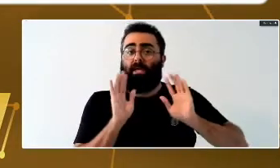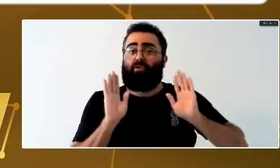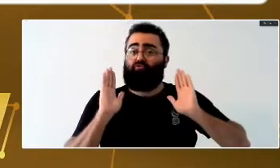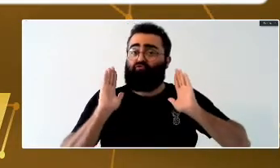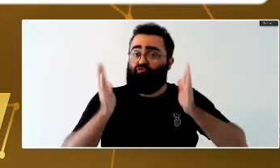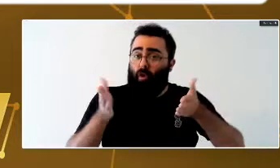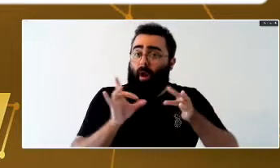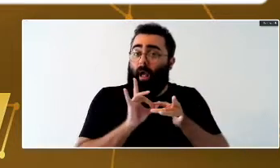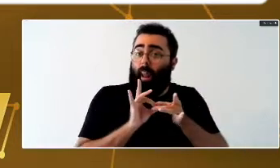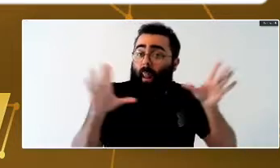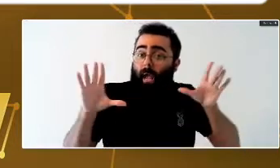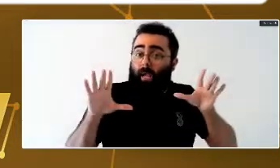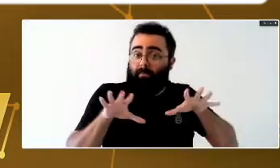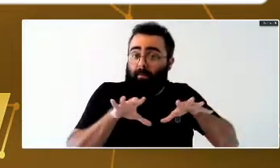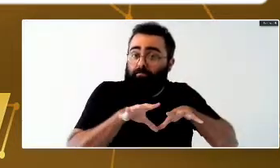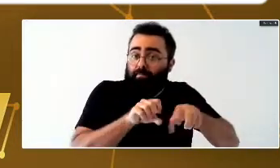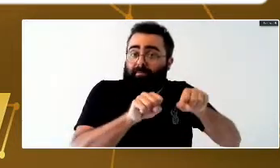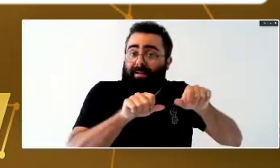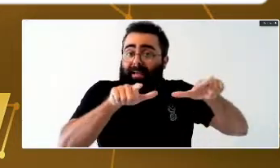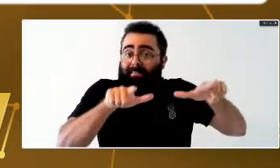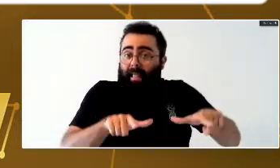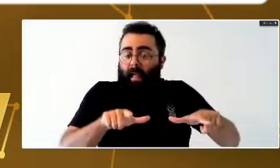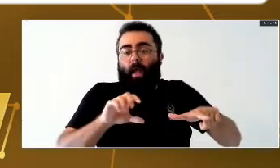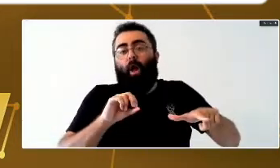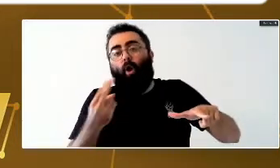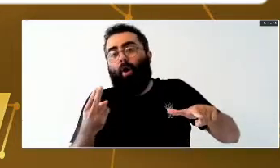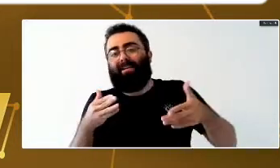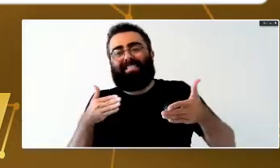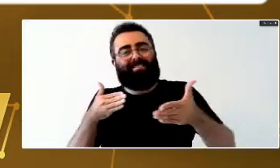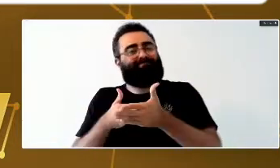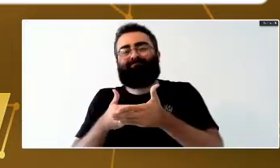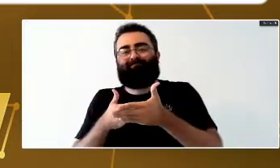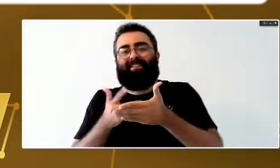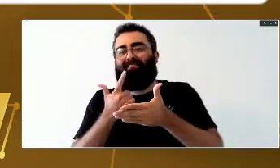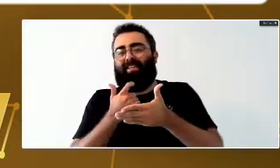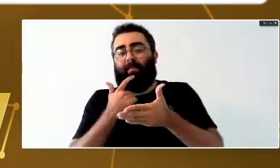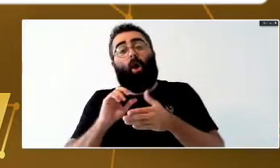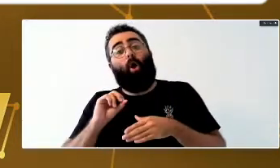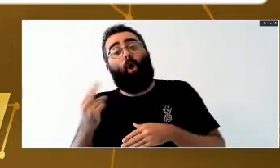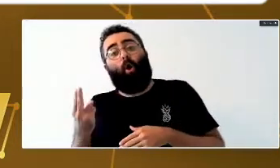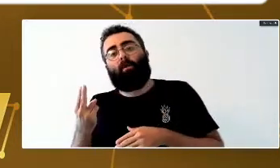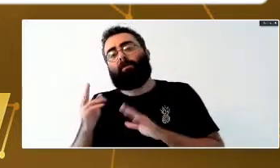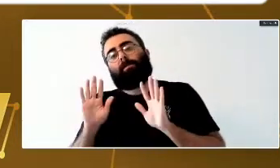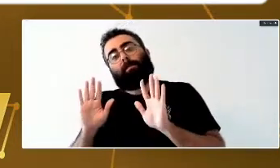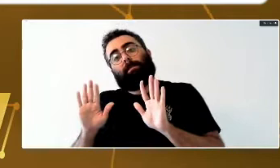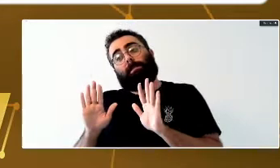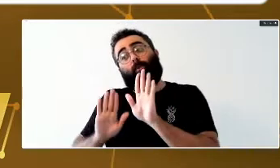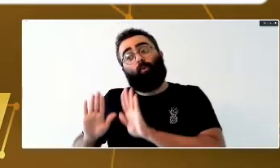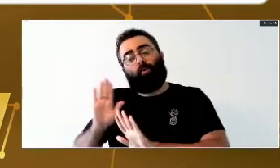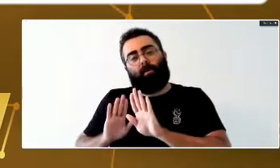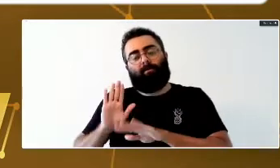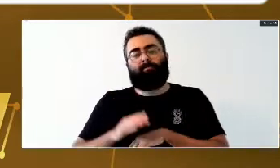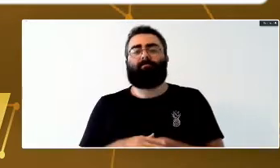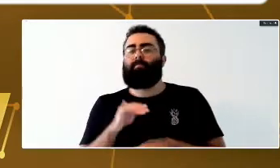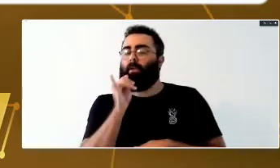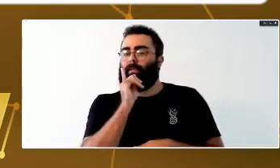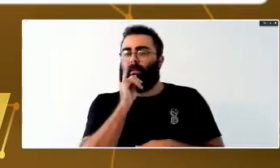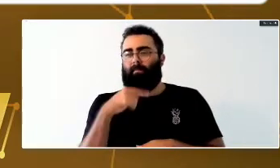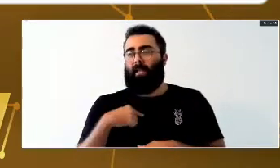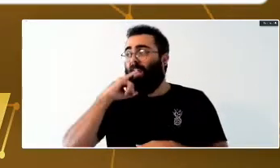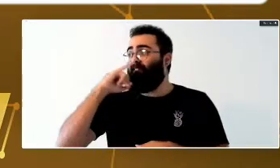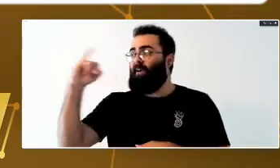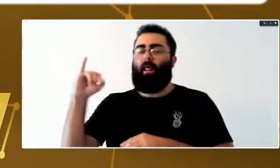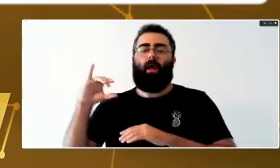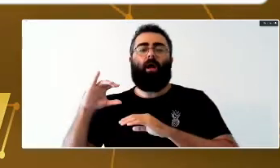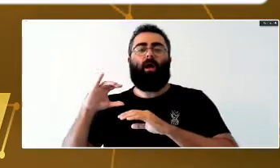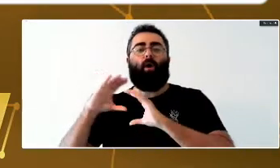impedida. Se a gente fosse comunicar esse tipo de informação através de relatórios, uma ligação que fosse, essa comunicação ela